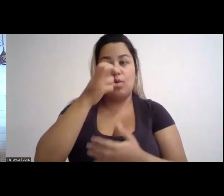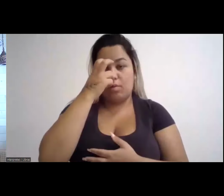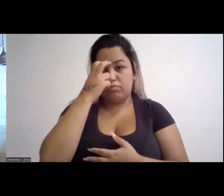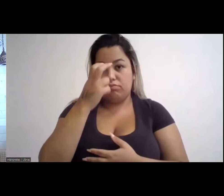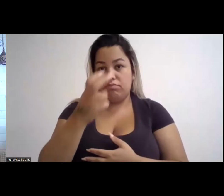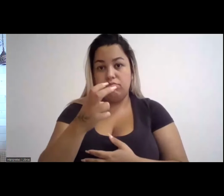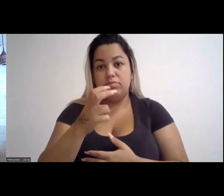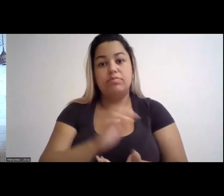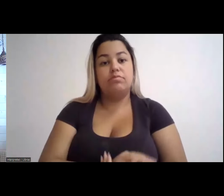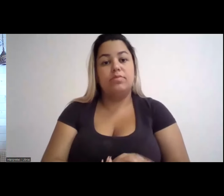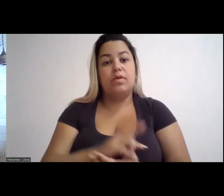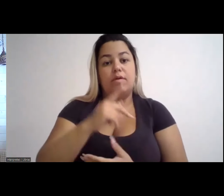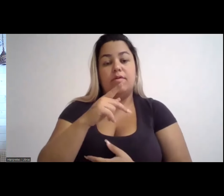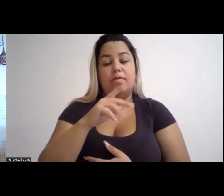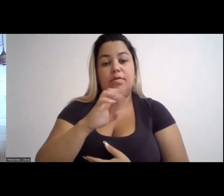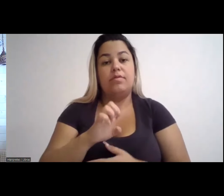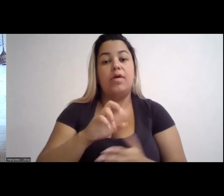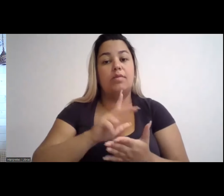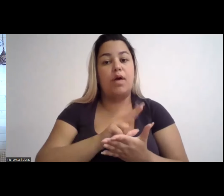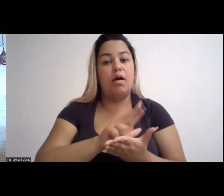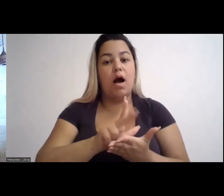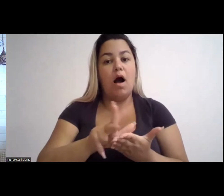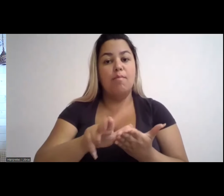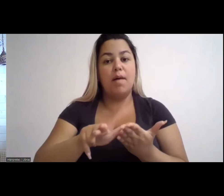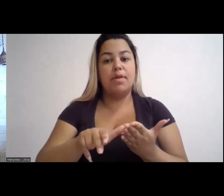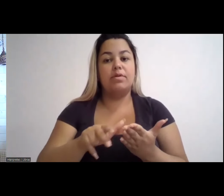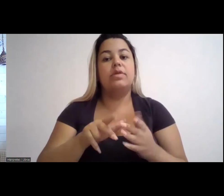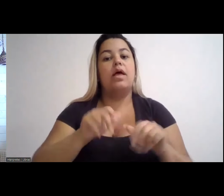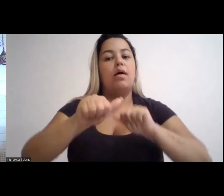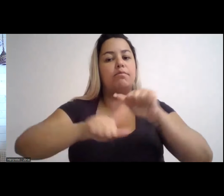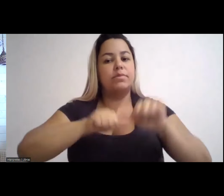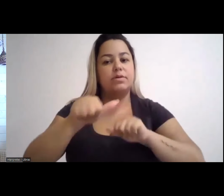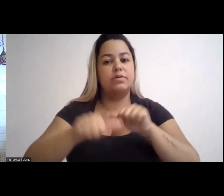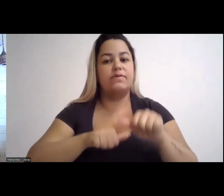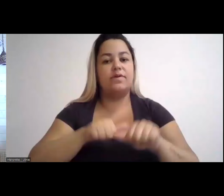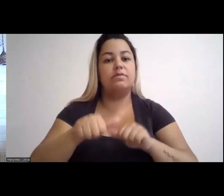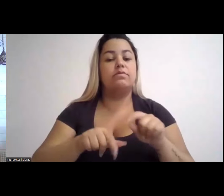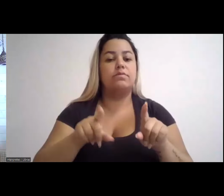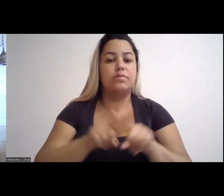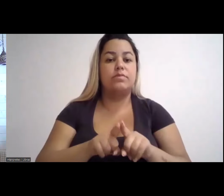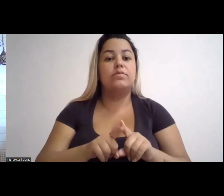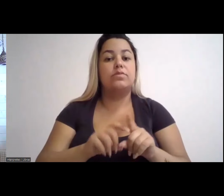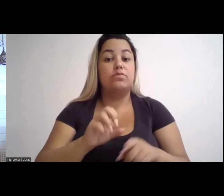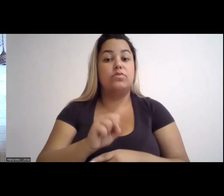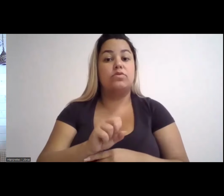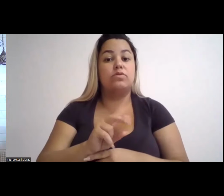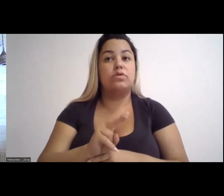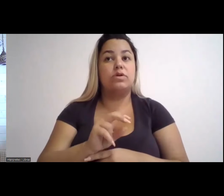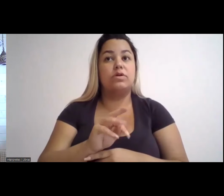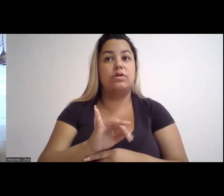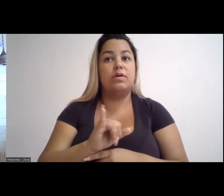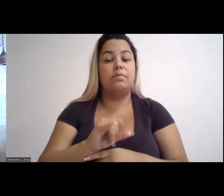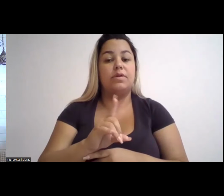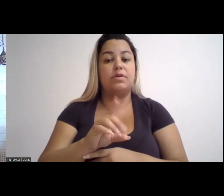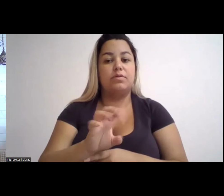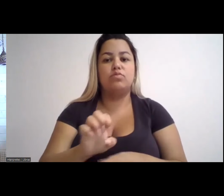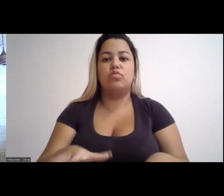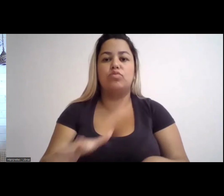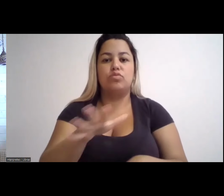da tecnodiversidade, da inovação, da sustentabilidade, da